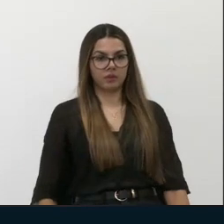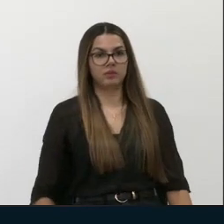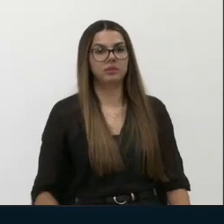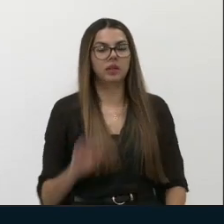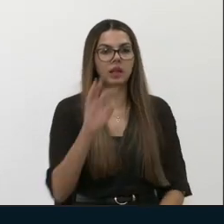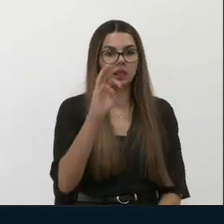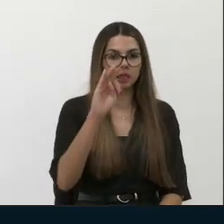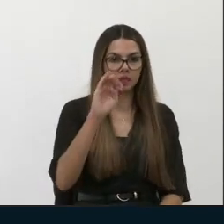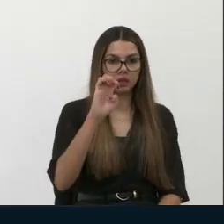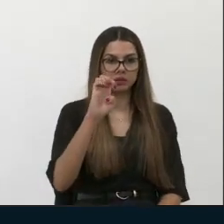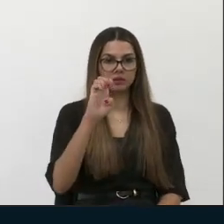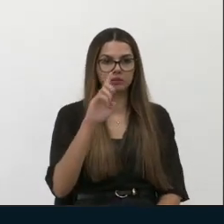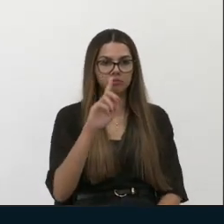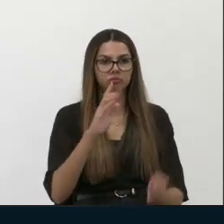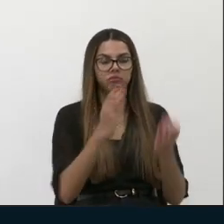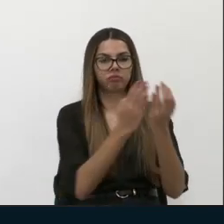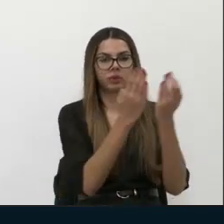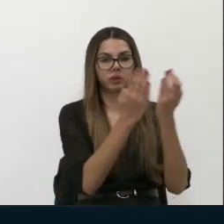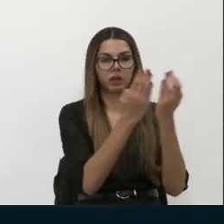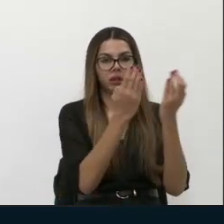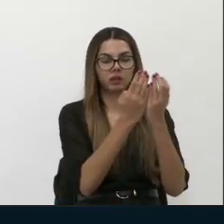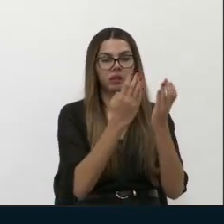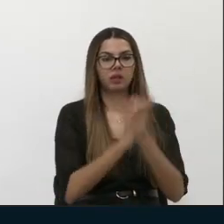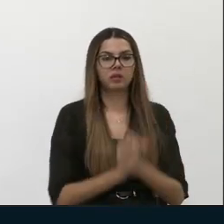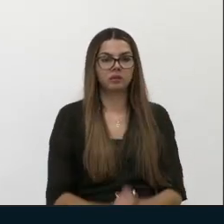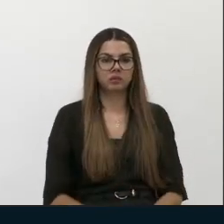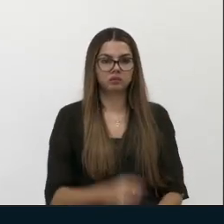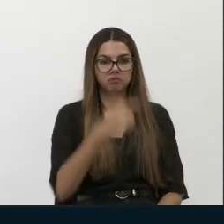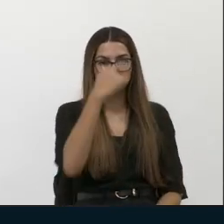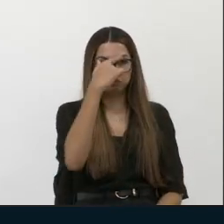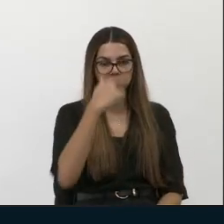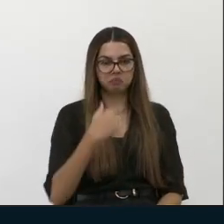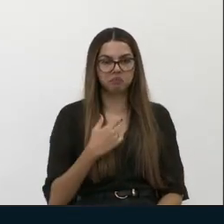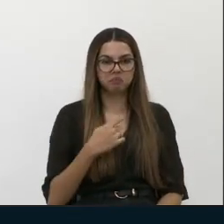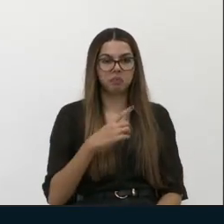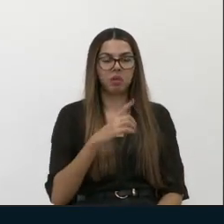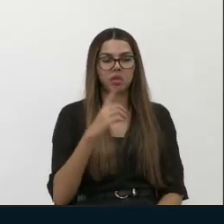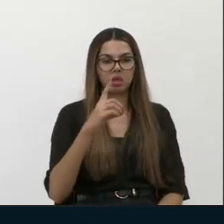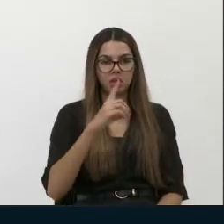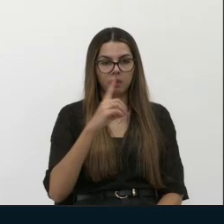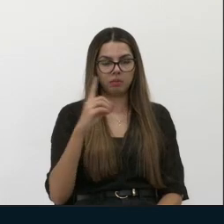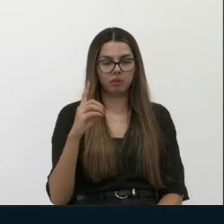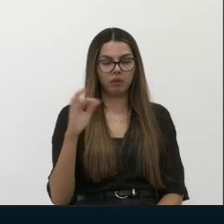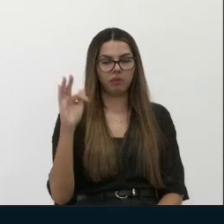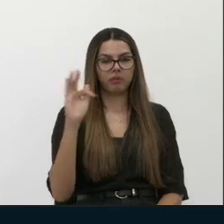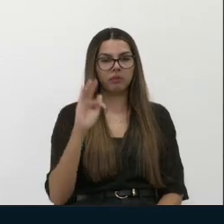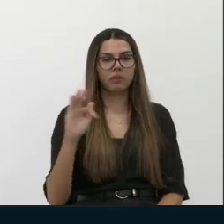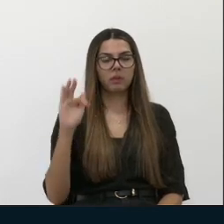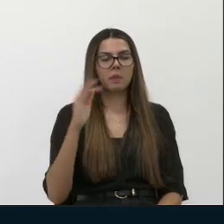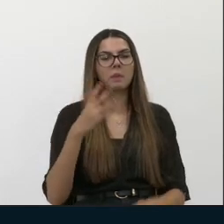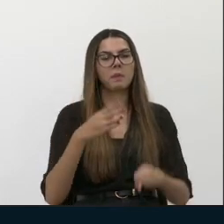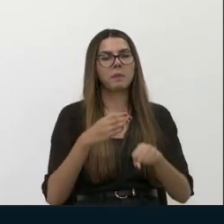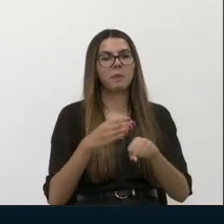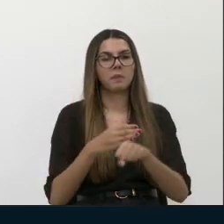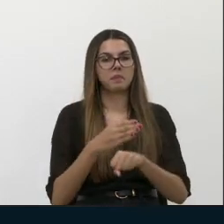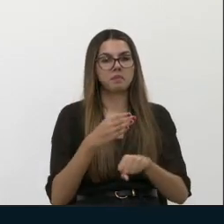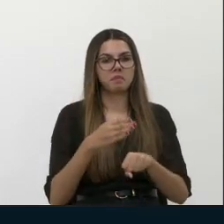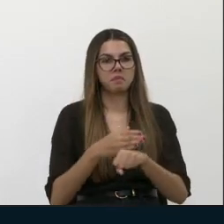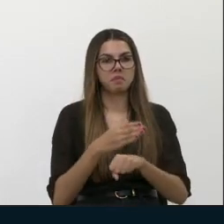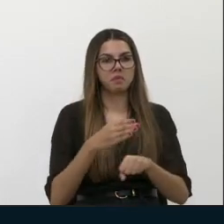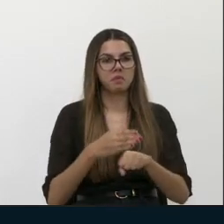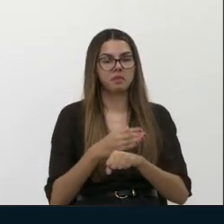Ora, primeiro, eu, como deputada federal, participei efetivamente